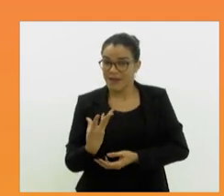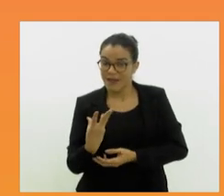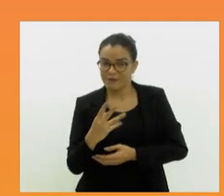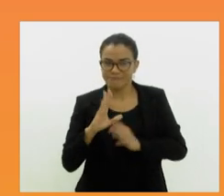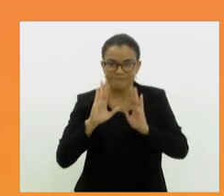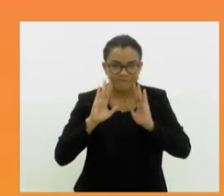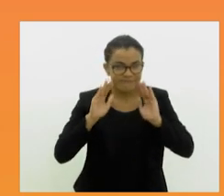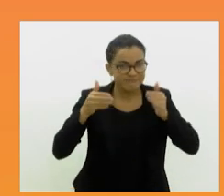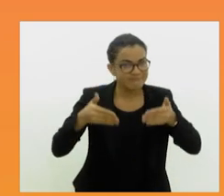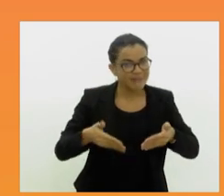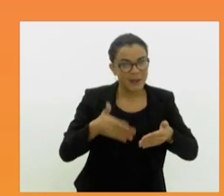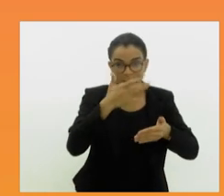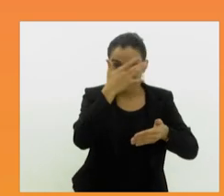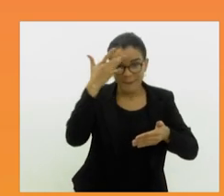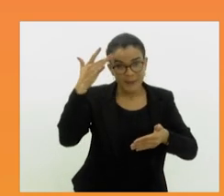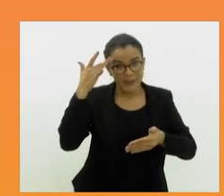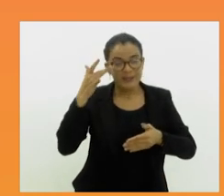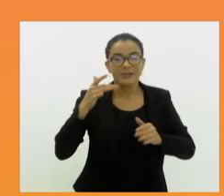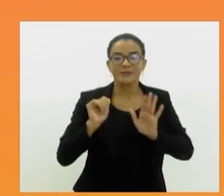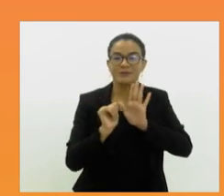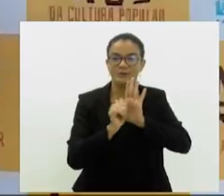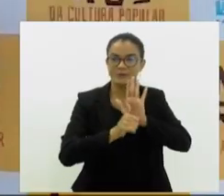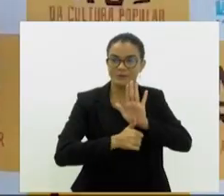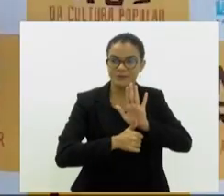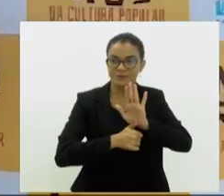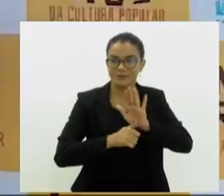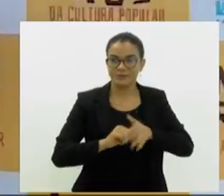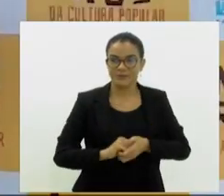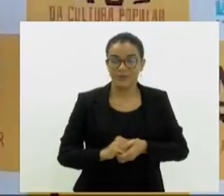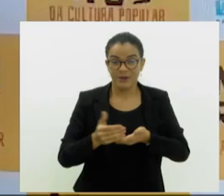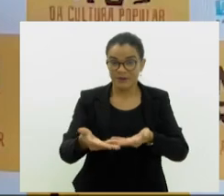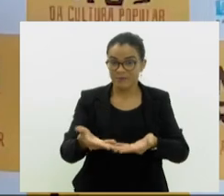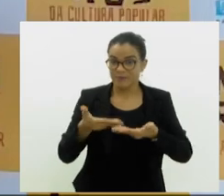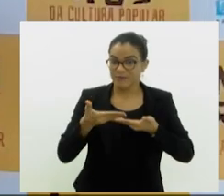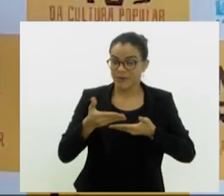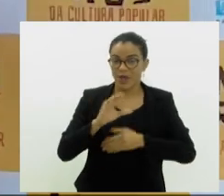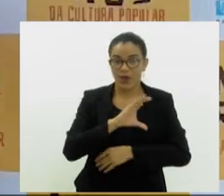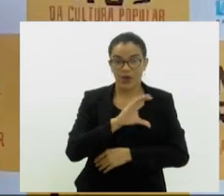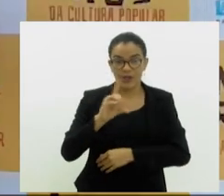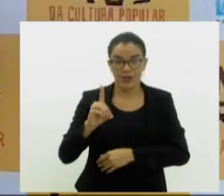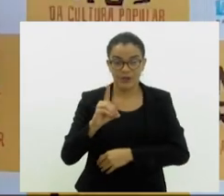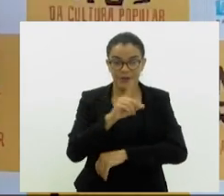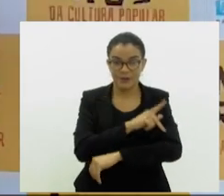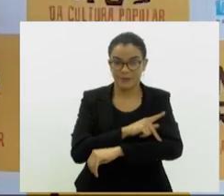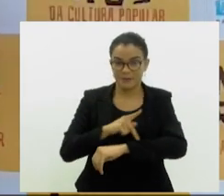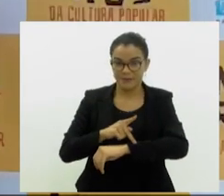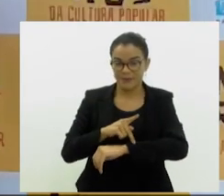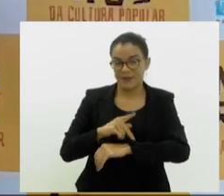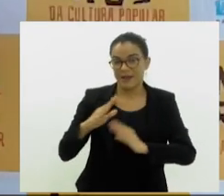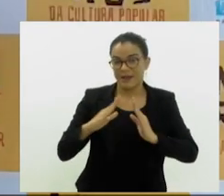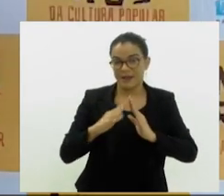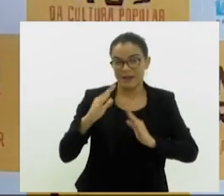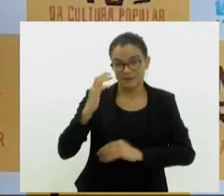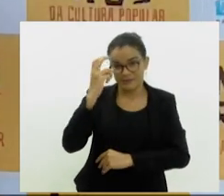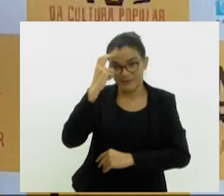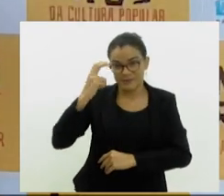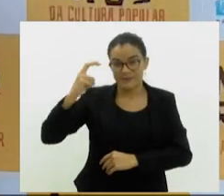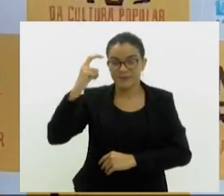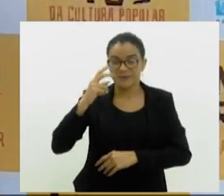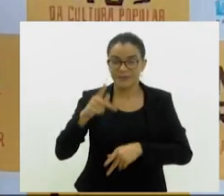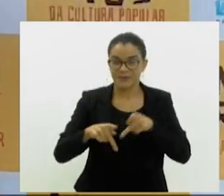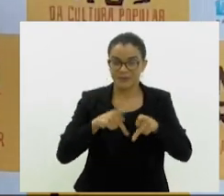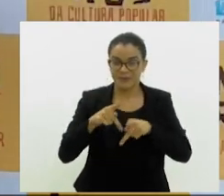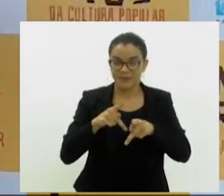dedicadas especialmente a pessoas com síndrome de Down. Quem faz o convite é a coordenadora pedagógica da Casa do Saber Popular, Ana